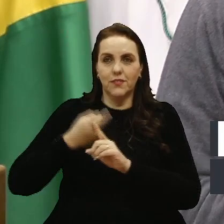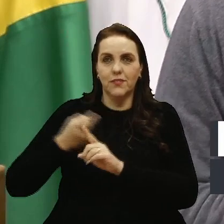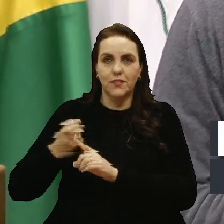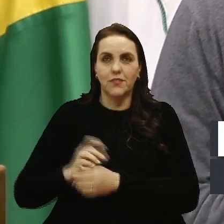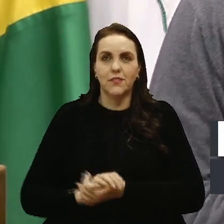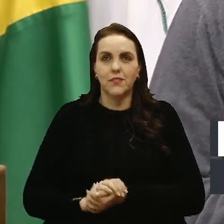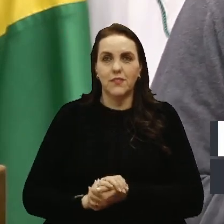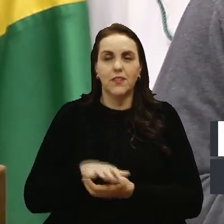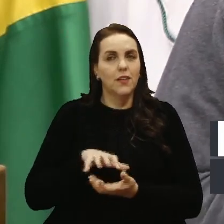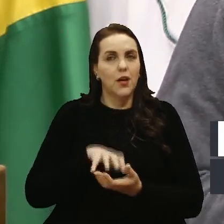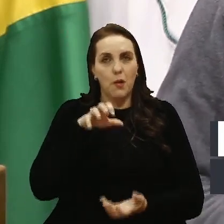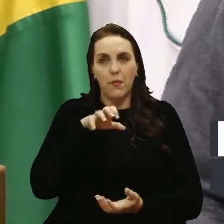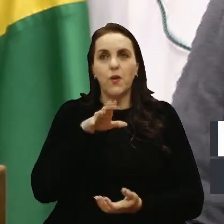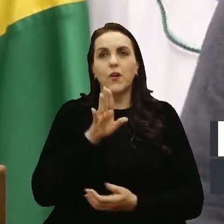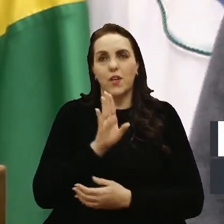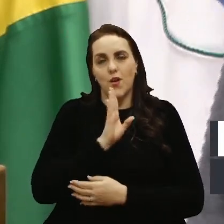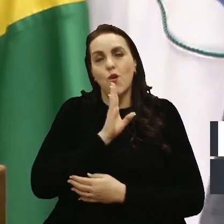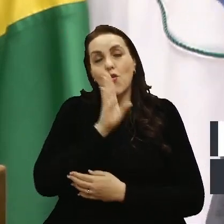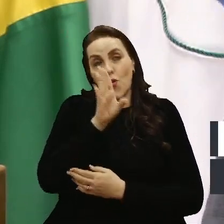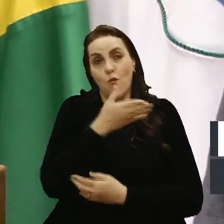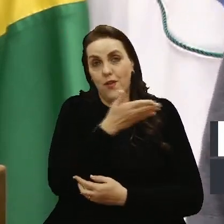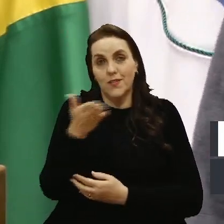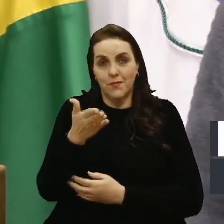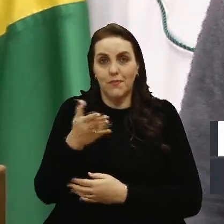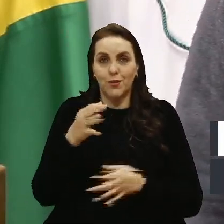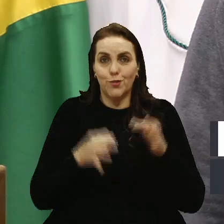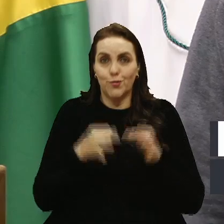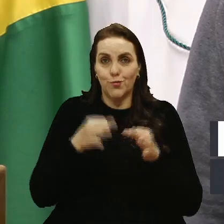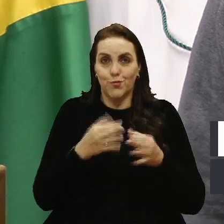E a maioria com conhecimento jurídico. Muito obrigado, vereador